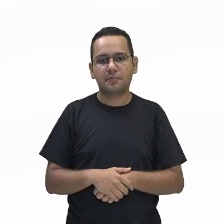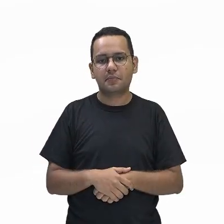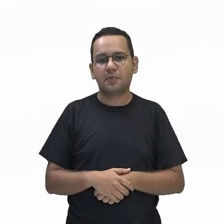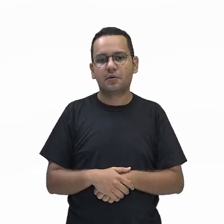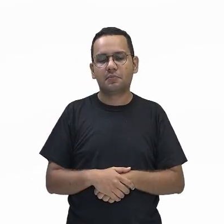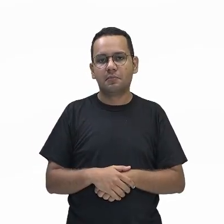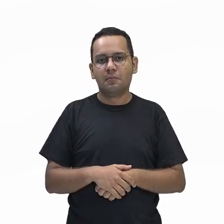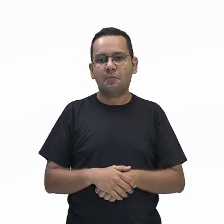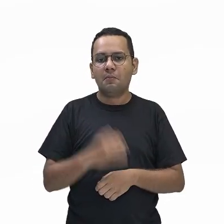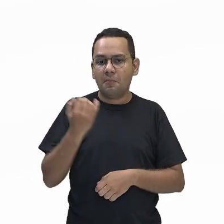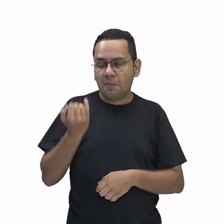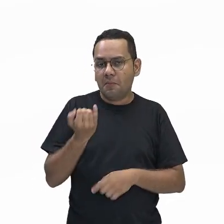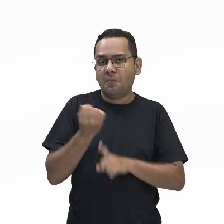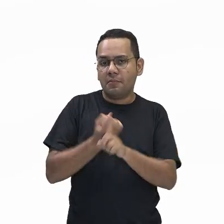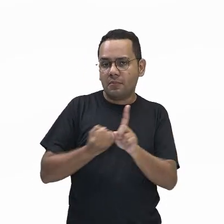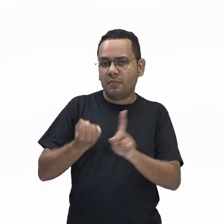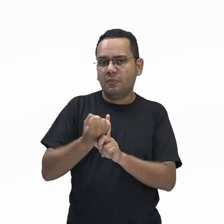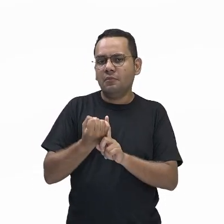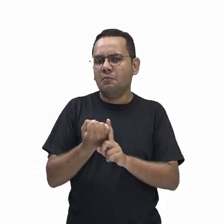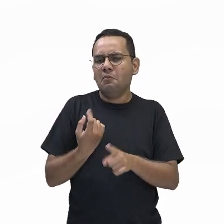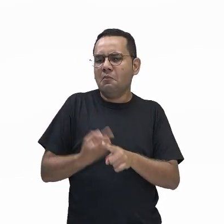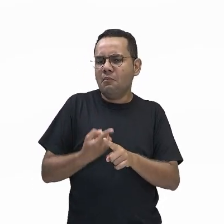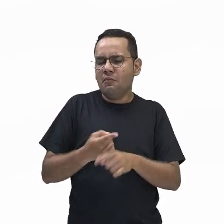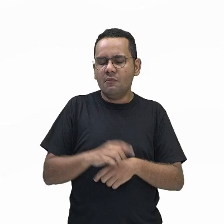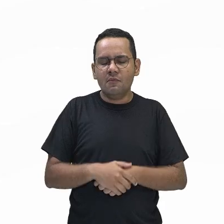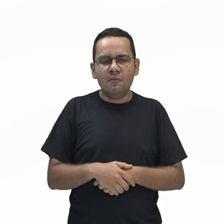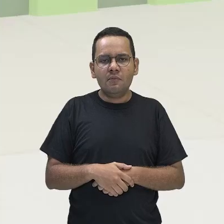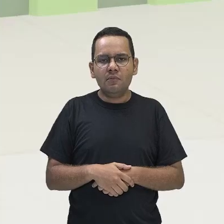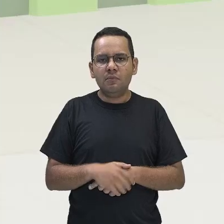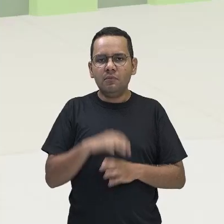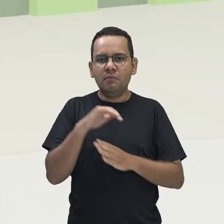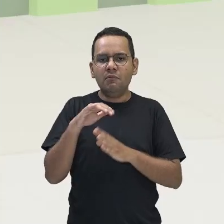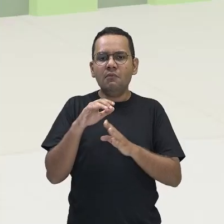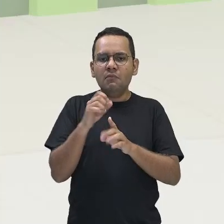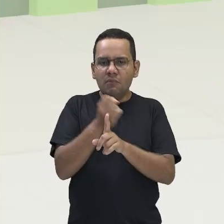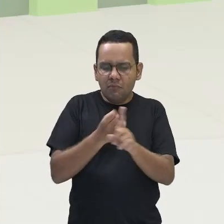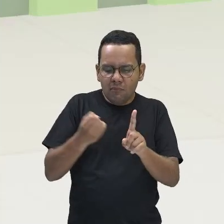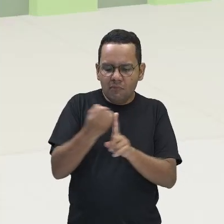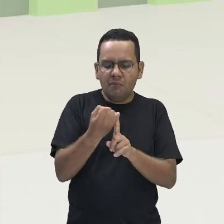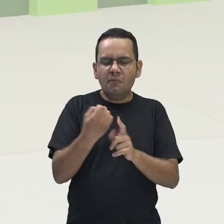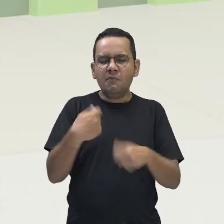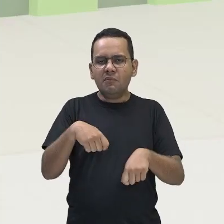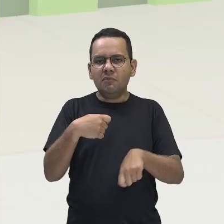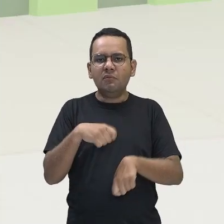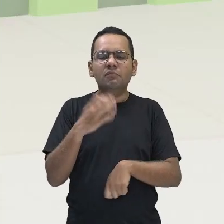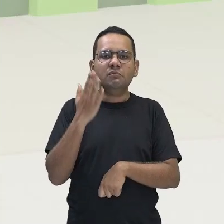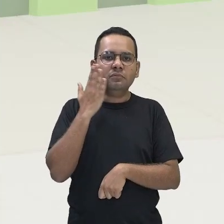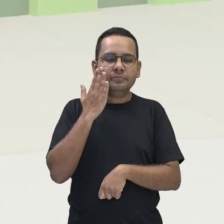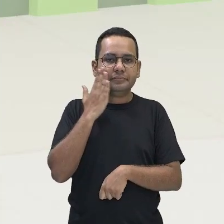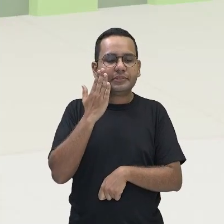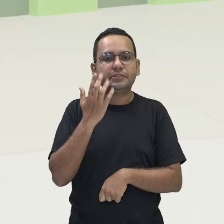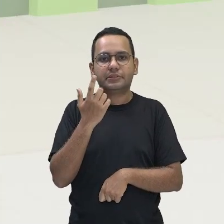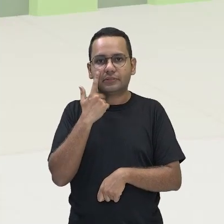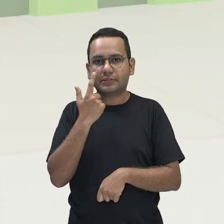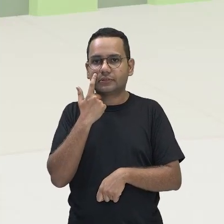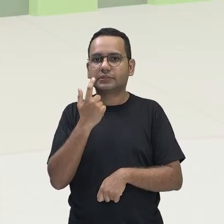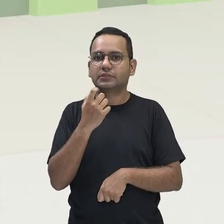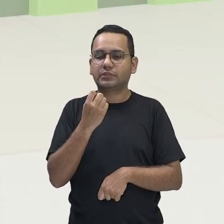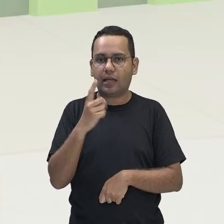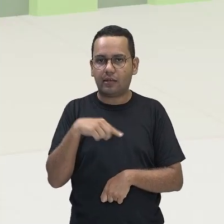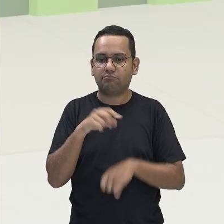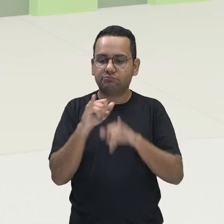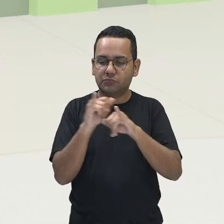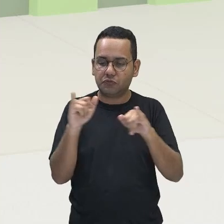a sociedade, ela deve saber, a sociedade, ela é informada